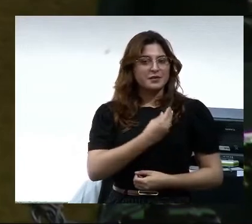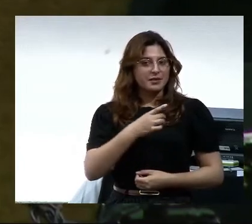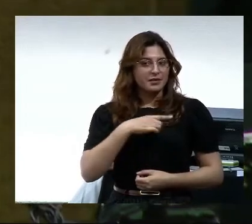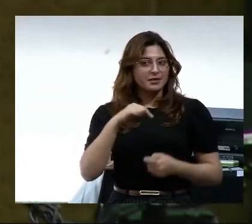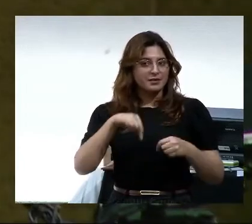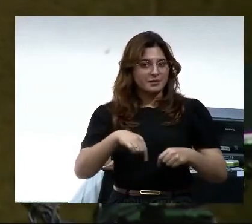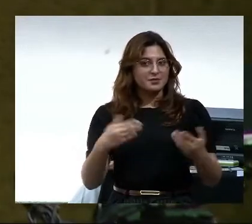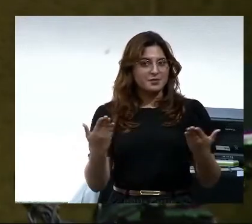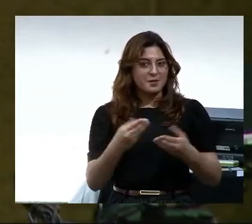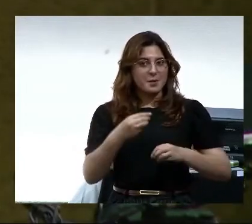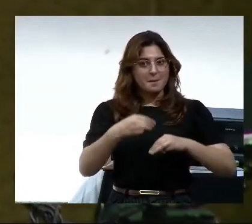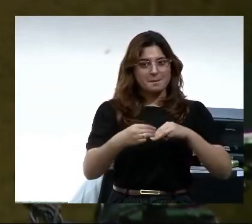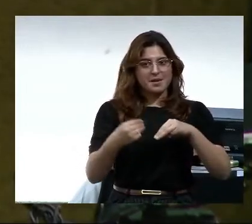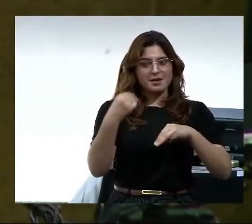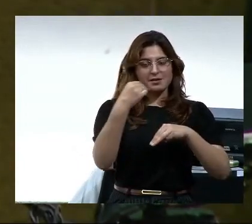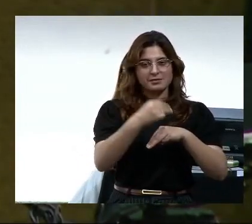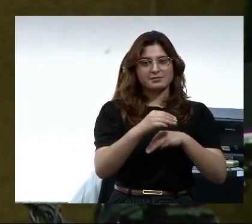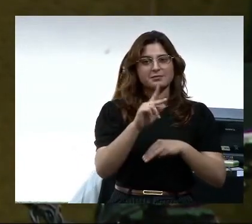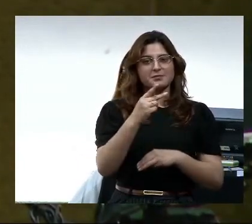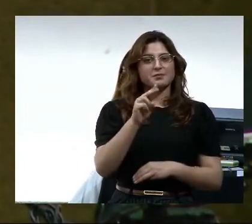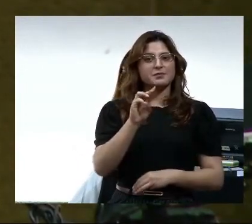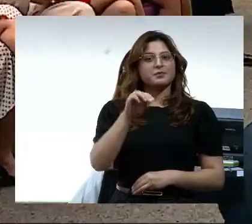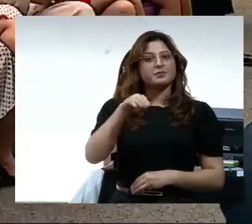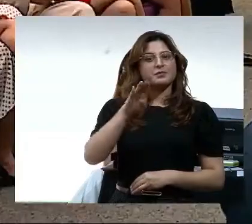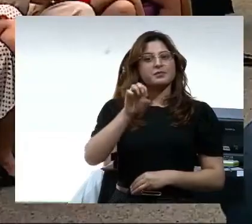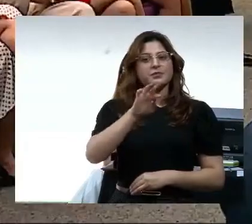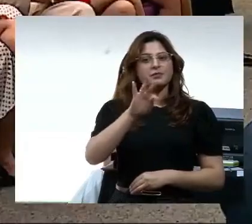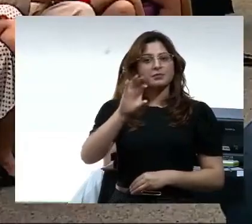manhã, ministro Humberto Martins.